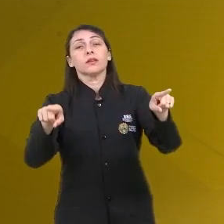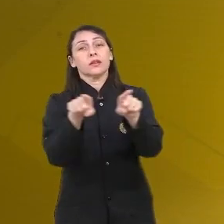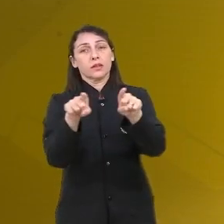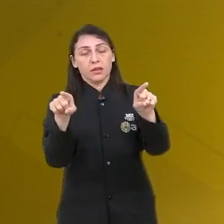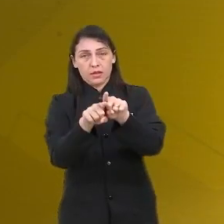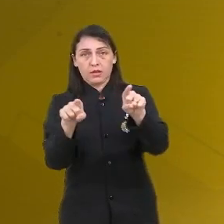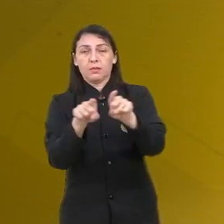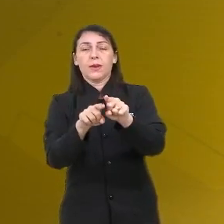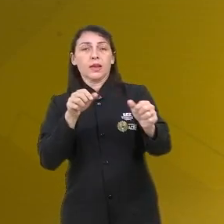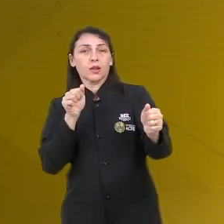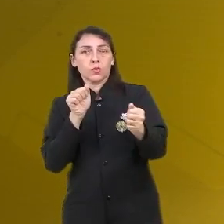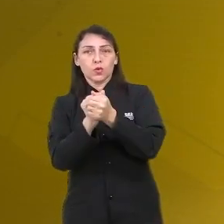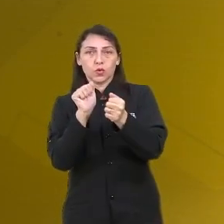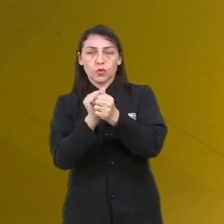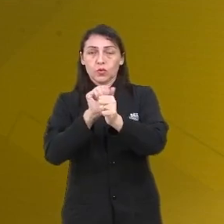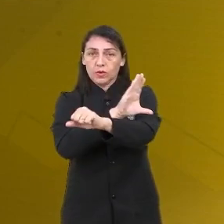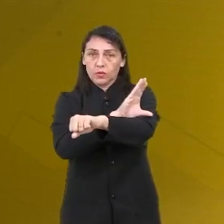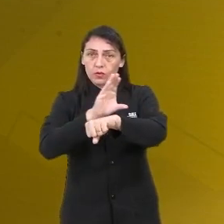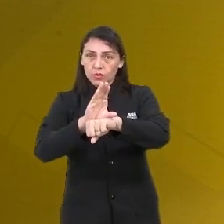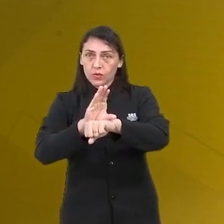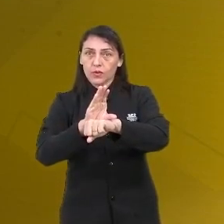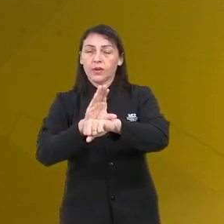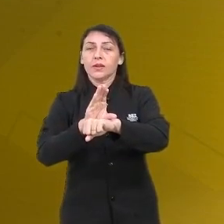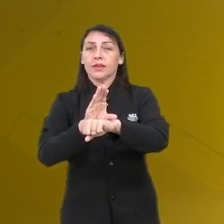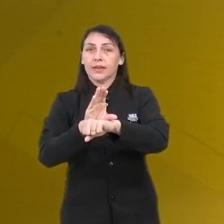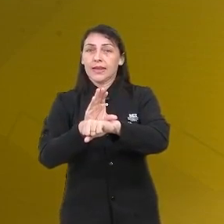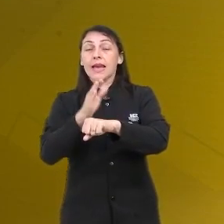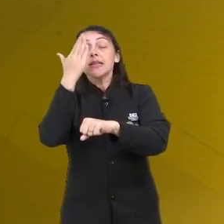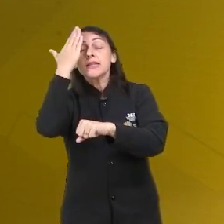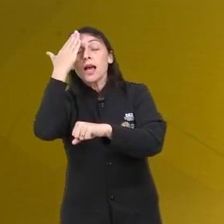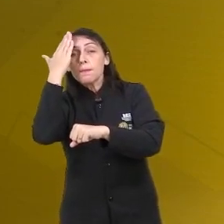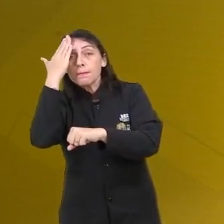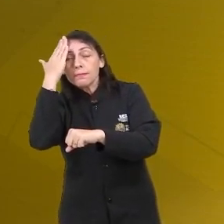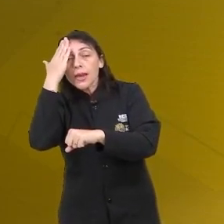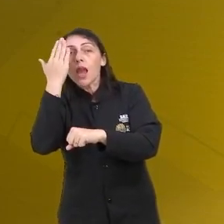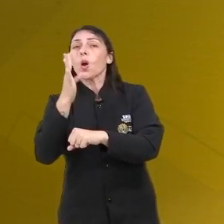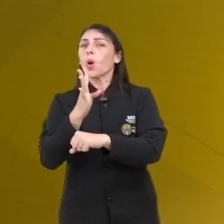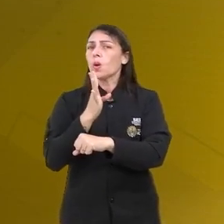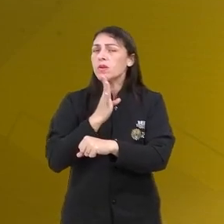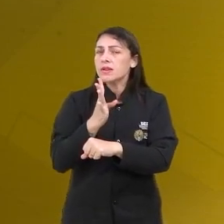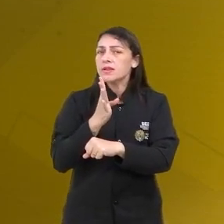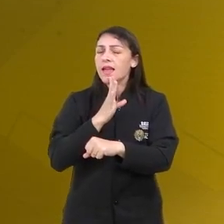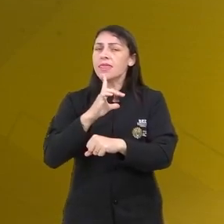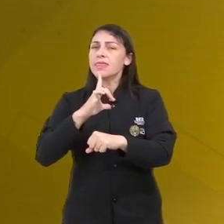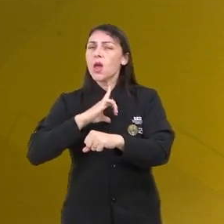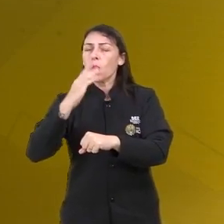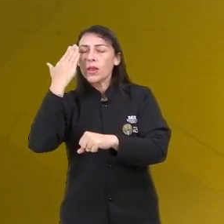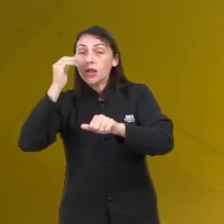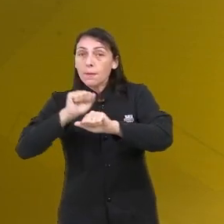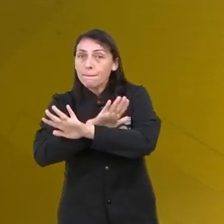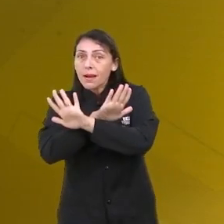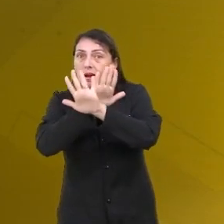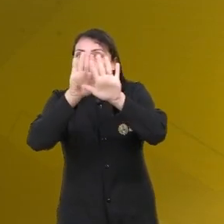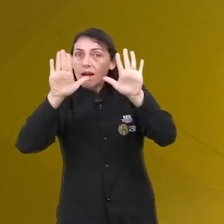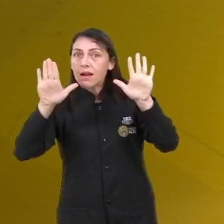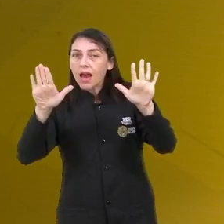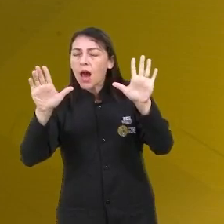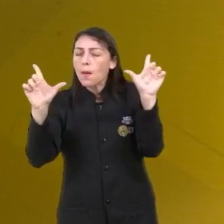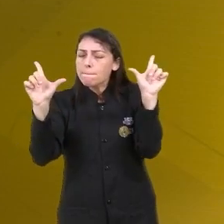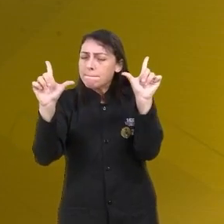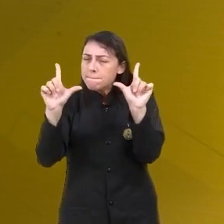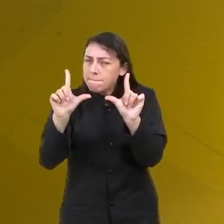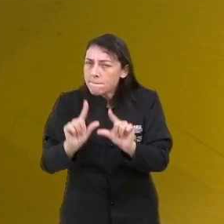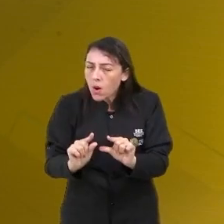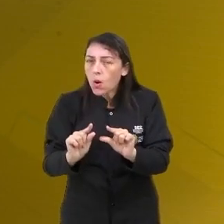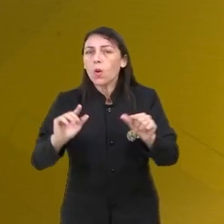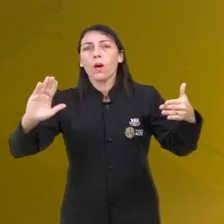envolvem essas questões culturais. Então, saber, conhecer e ter um entendimento, ainda que mínimo em